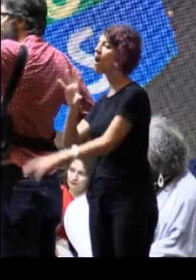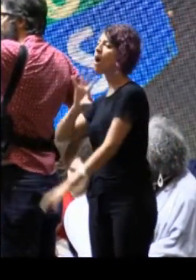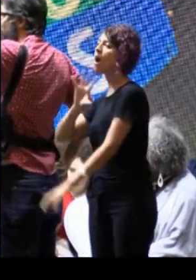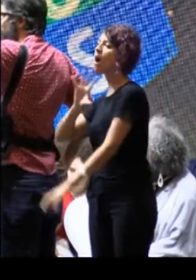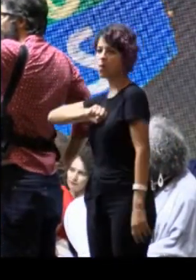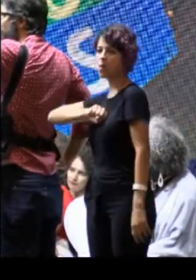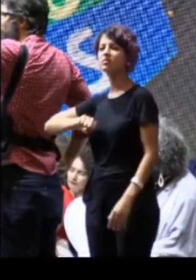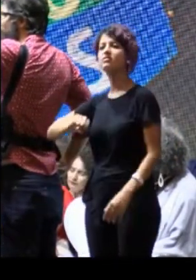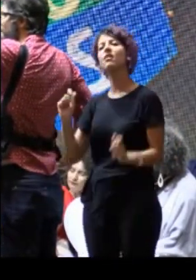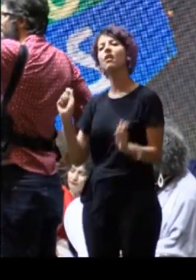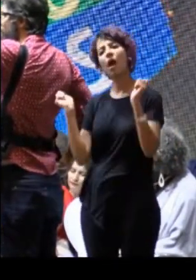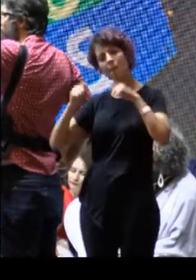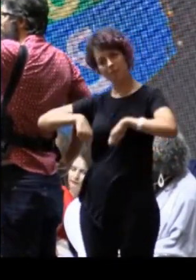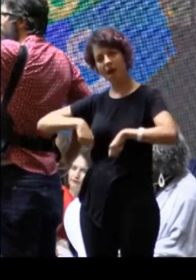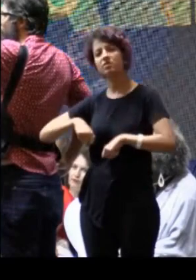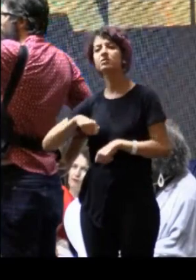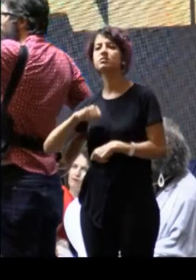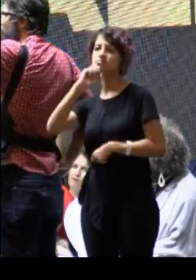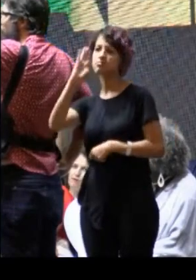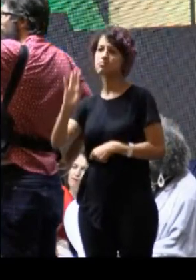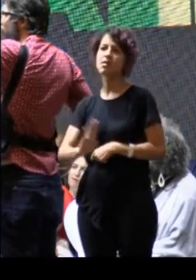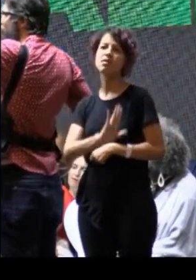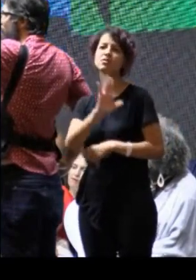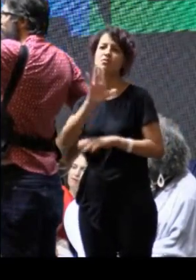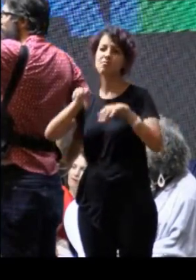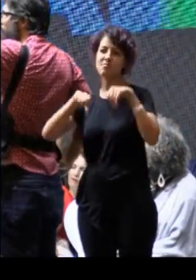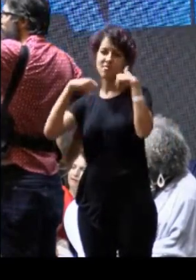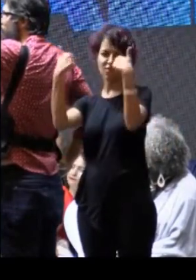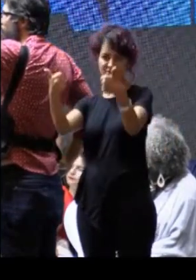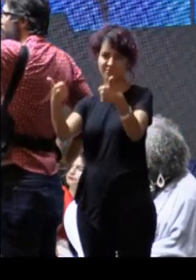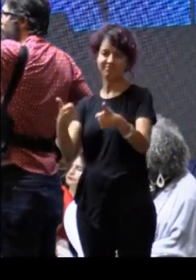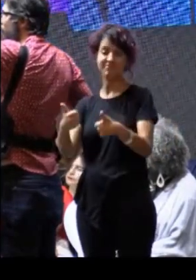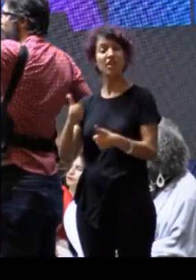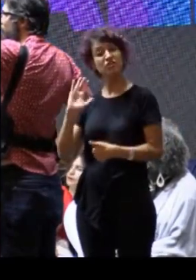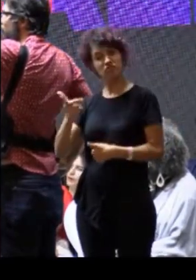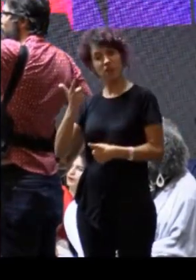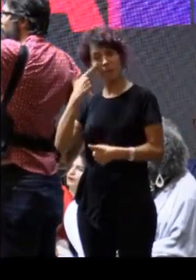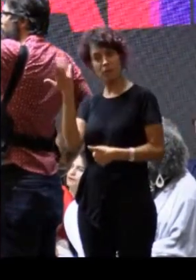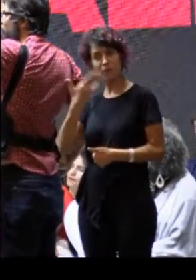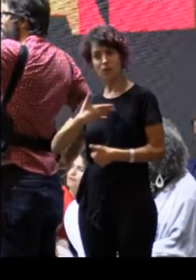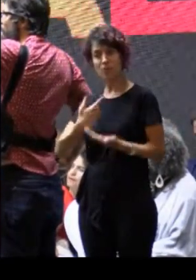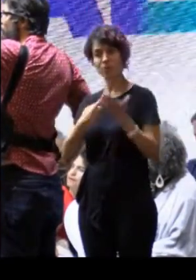de fazer esse país ser muito melhor, como já provamos uma vez.